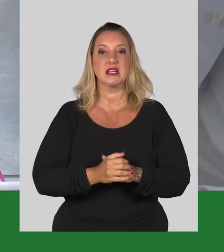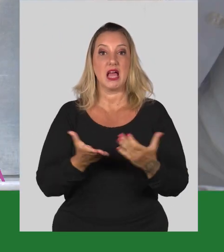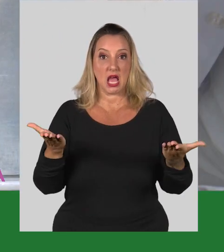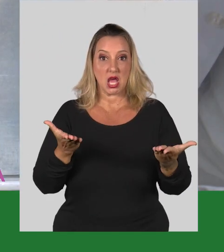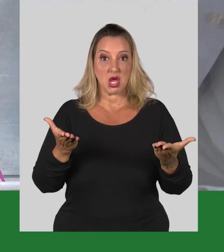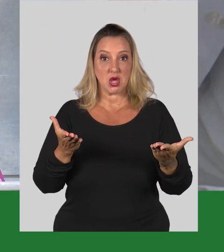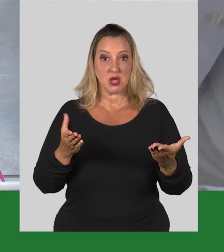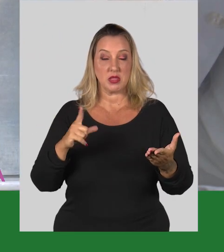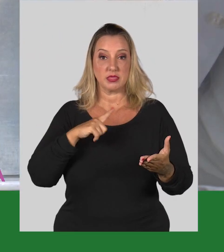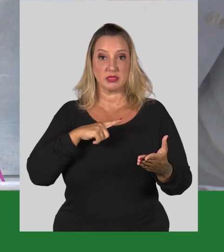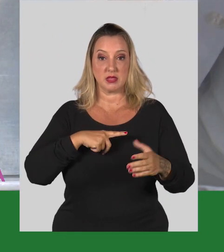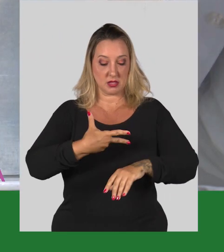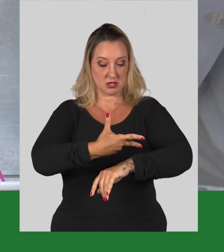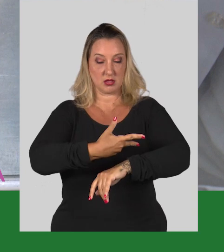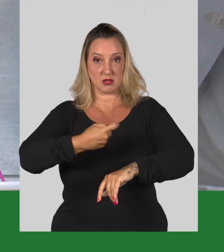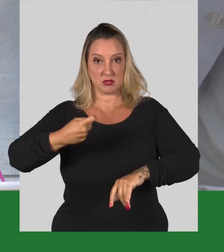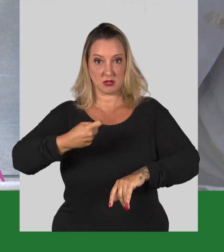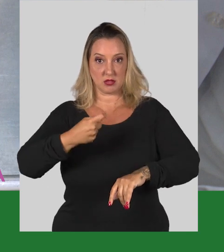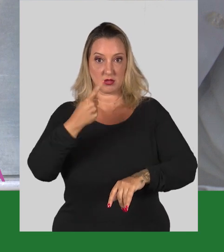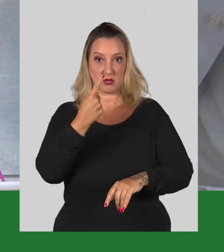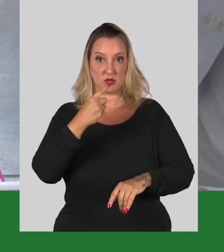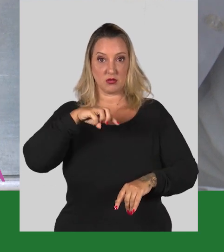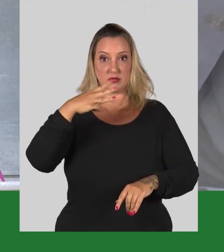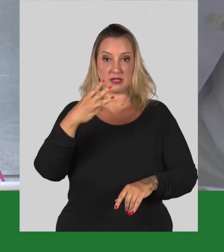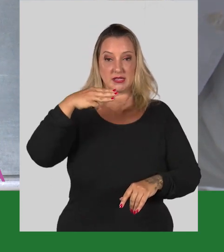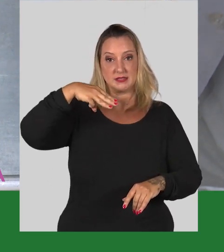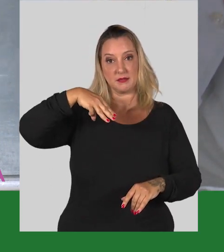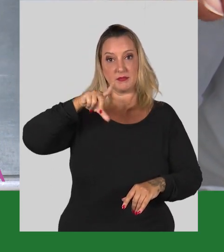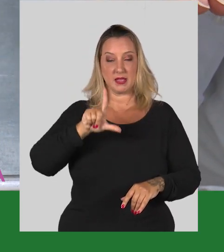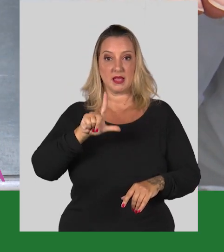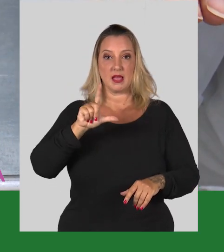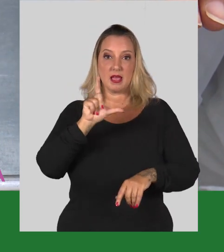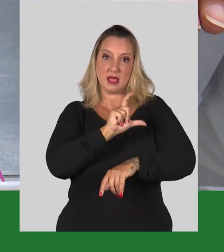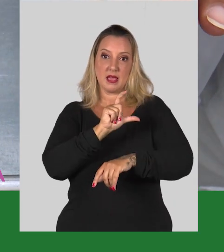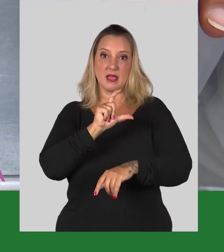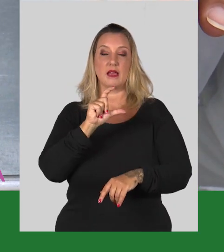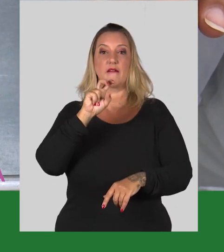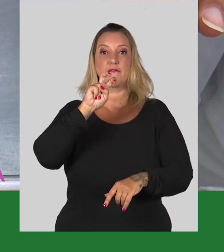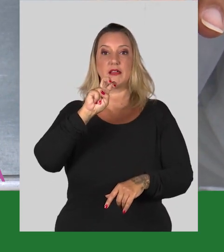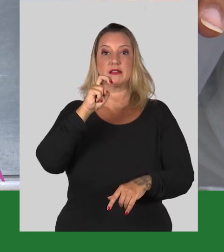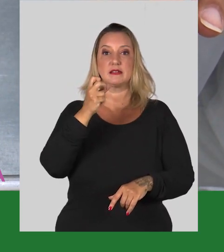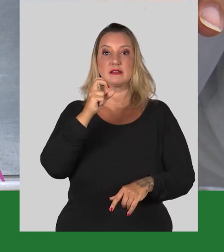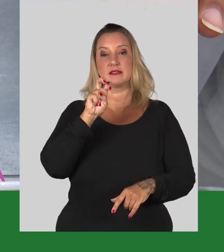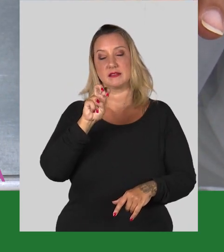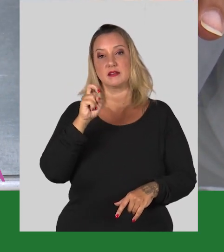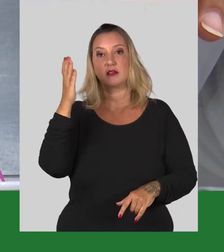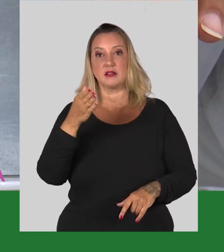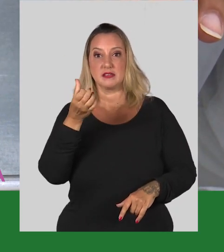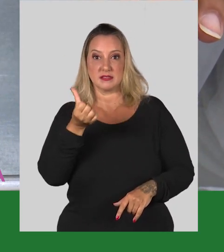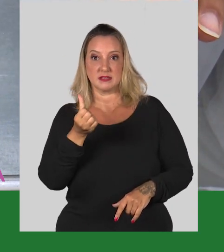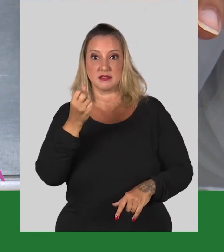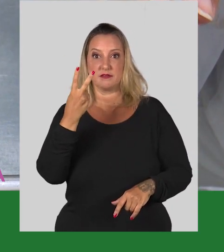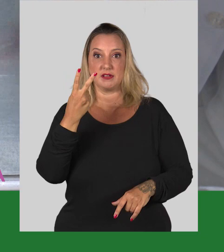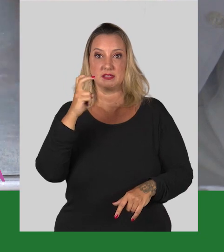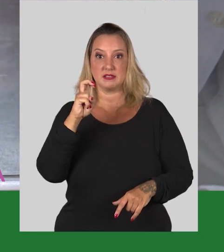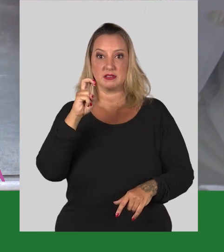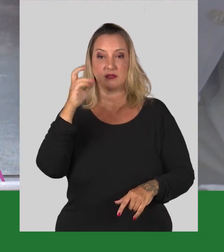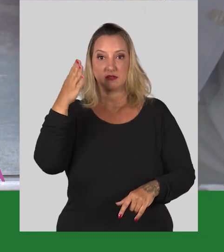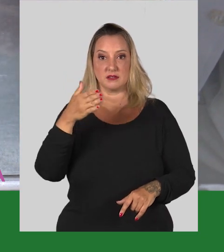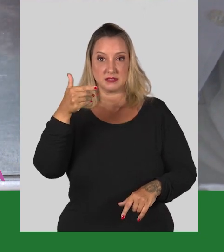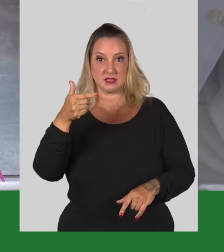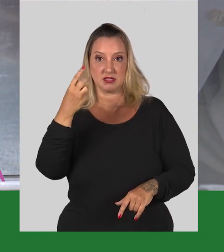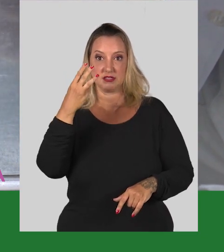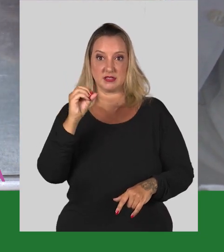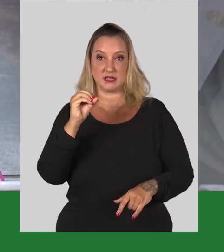Nesse momento, teremos seringas de 1, 3 ml, agulhas 25x6, 25x7 e